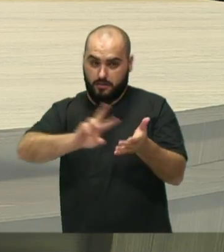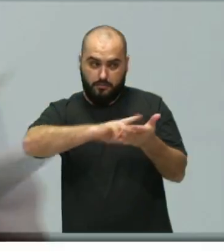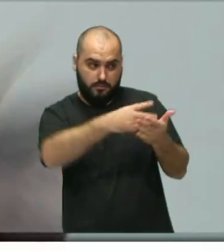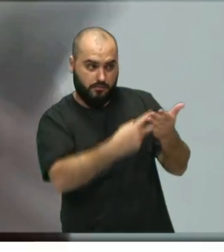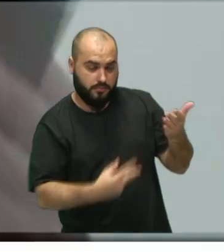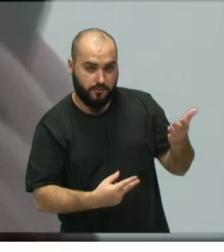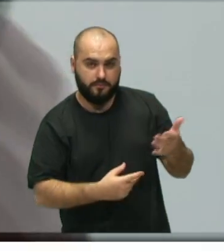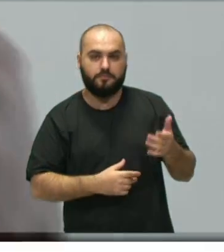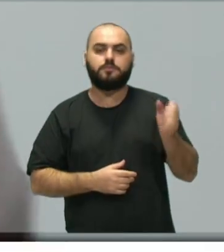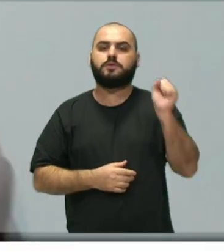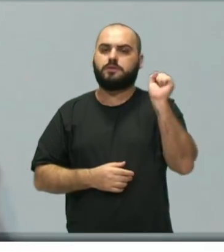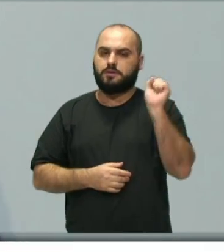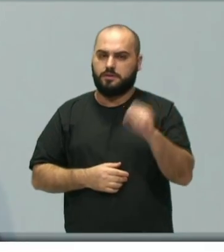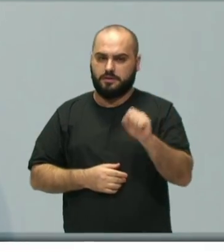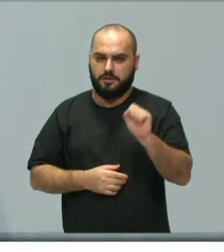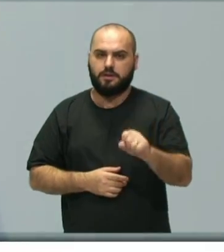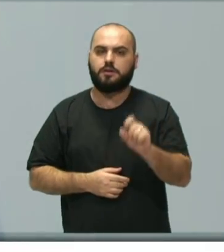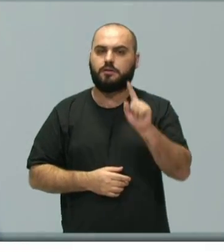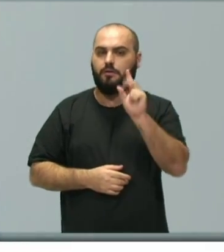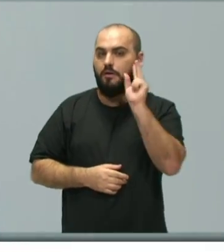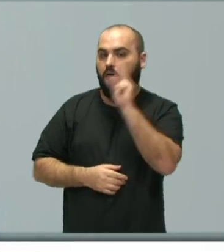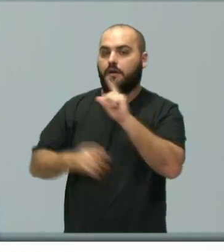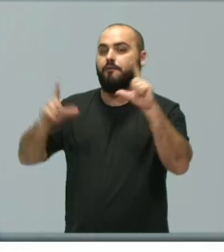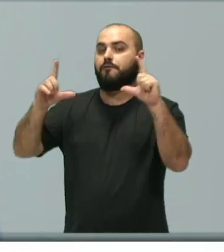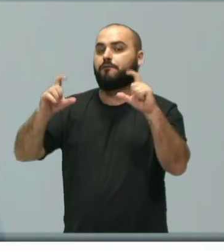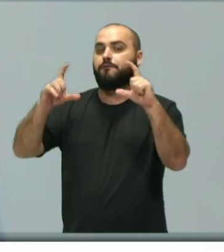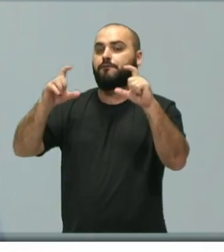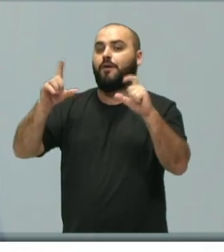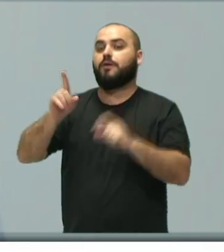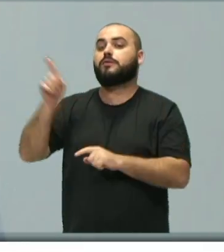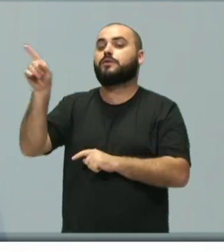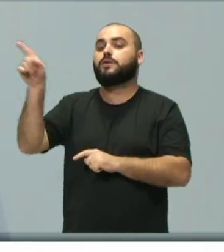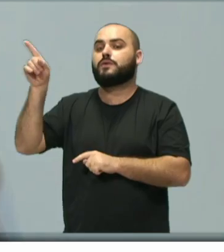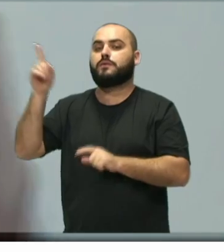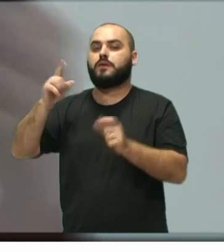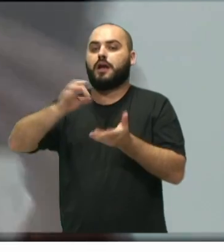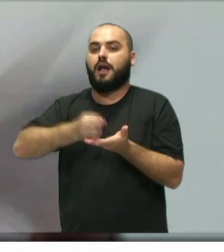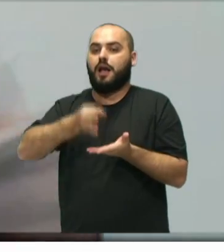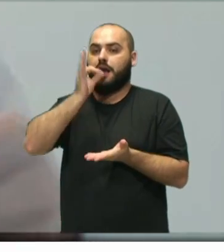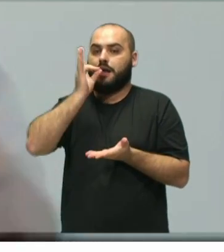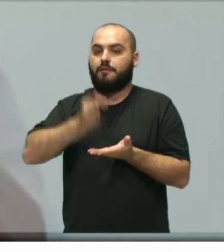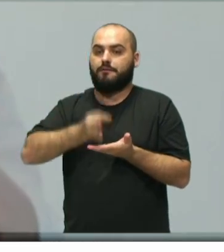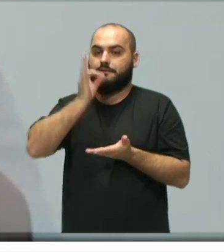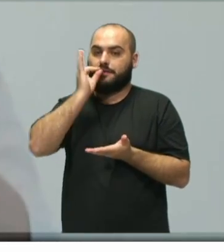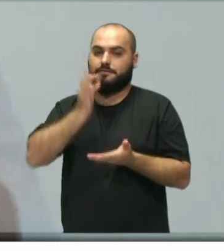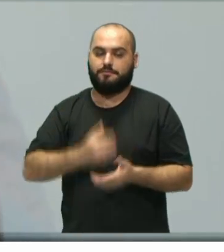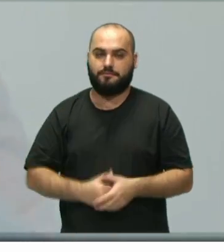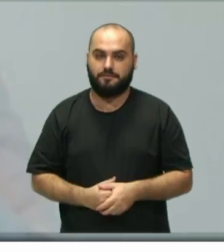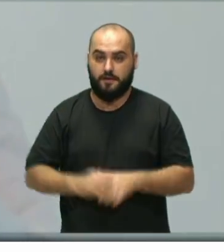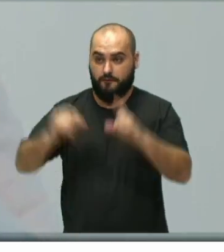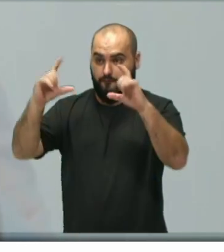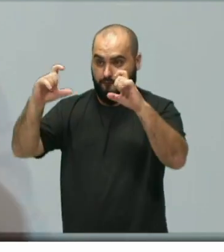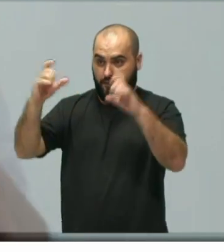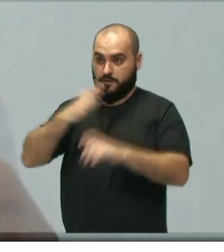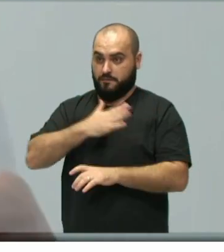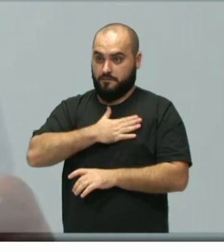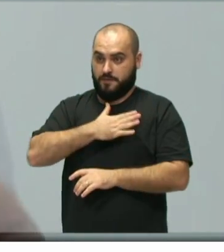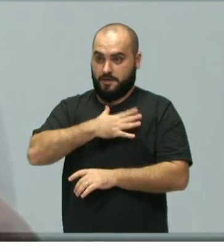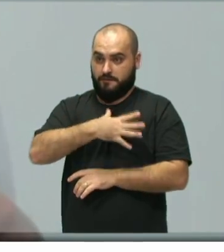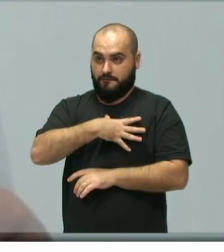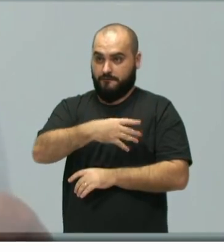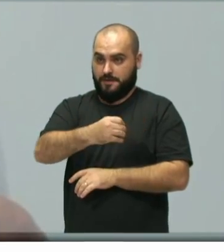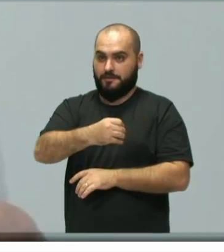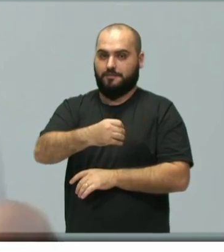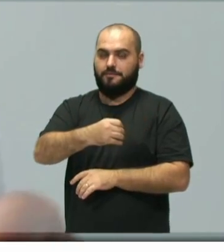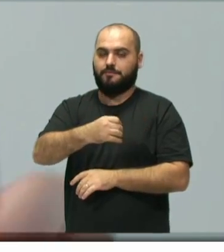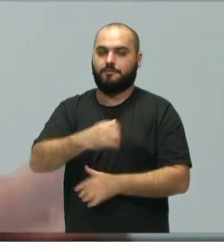Na poesia, nas fotos, né? Aqui tem um café, ó. As fotos quem fez foi a minha filha, a Júlia Francischini.